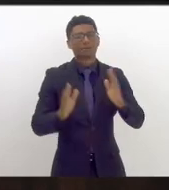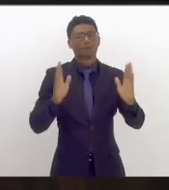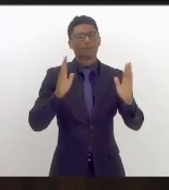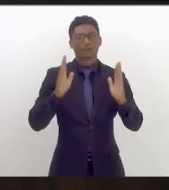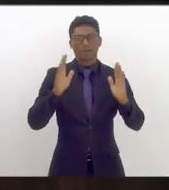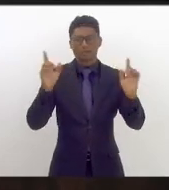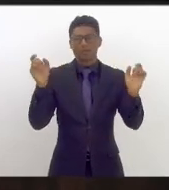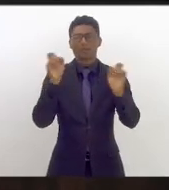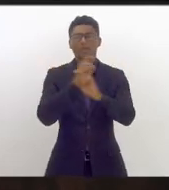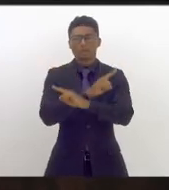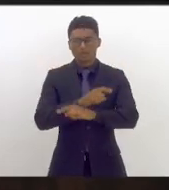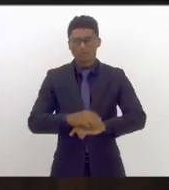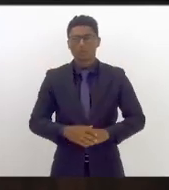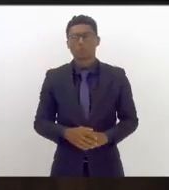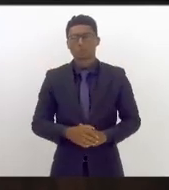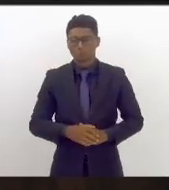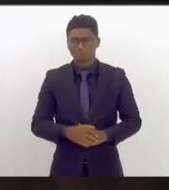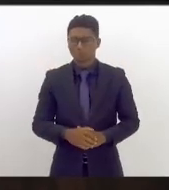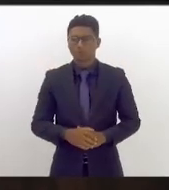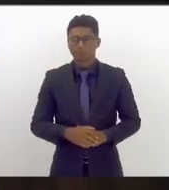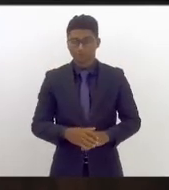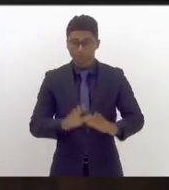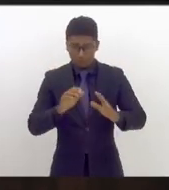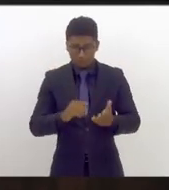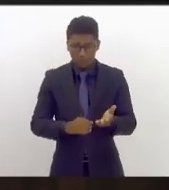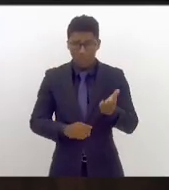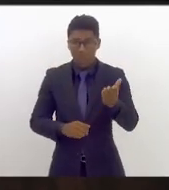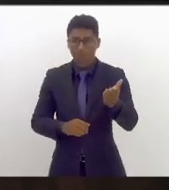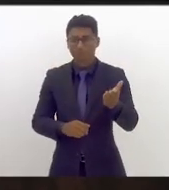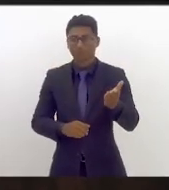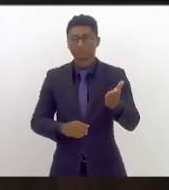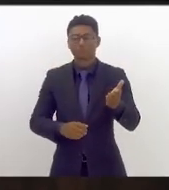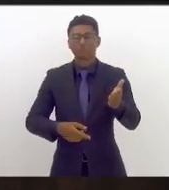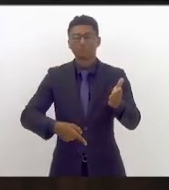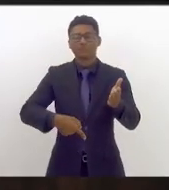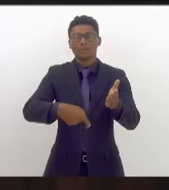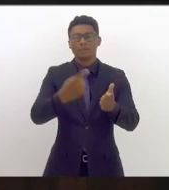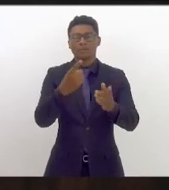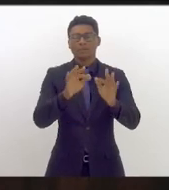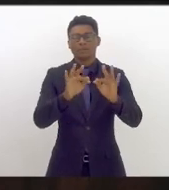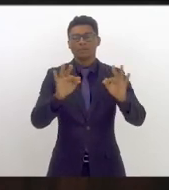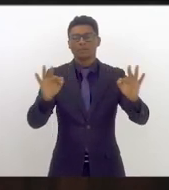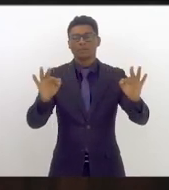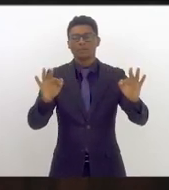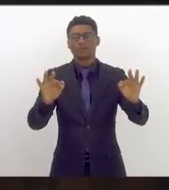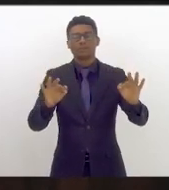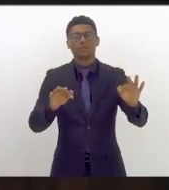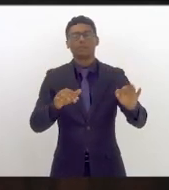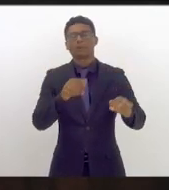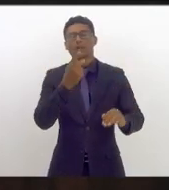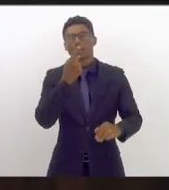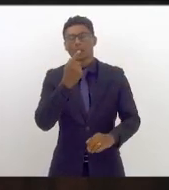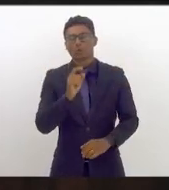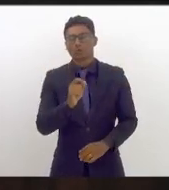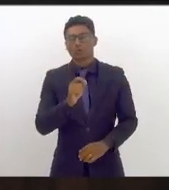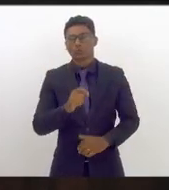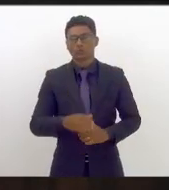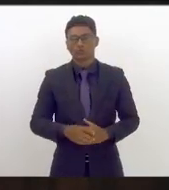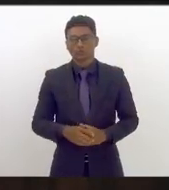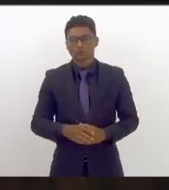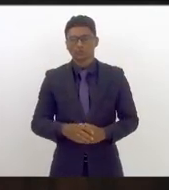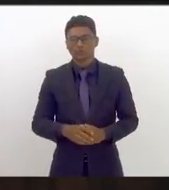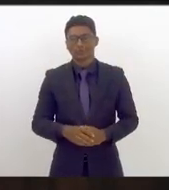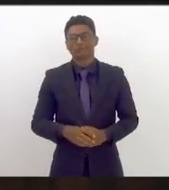difícil do governo. E Vossa Excelência, a primeira frase que disse numa reunião de colégio de líderes era